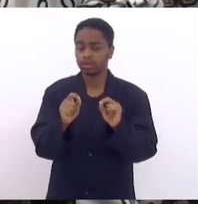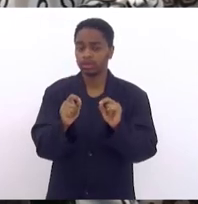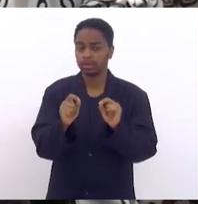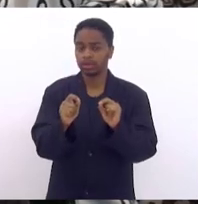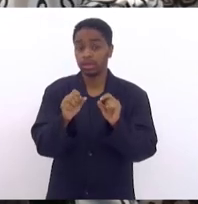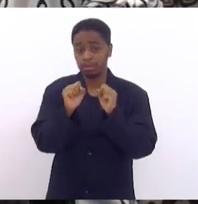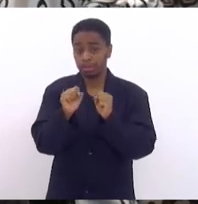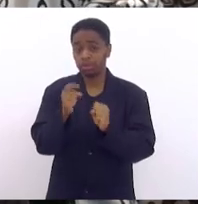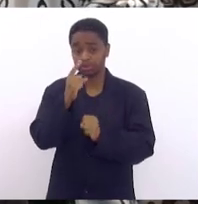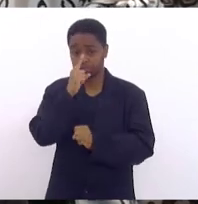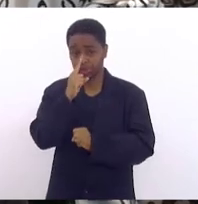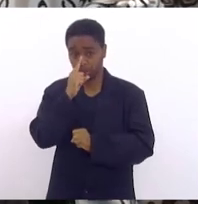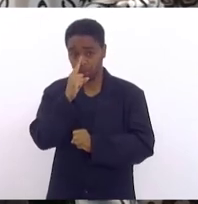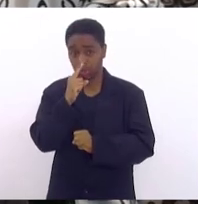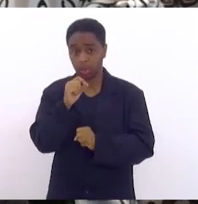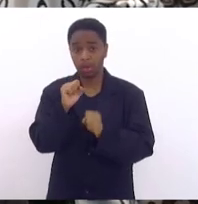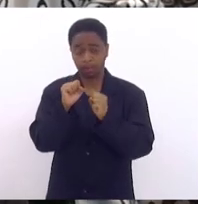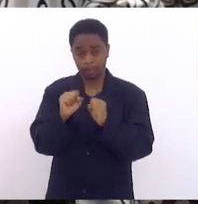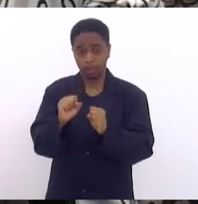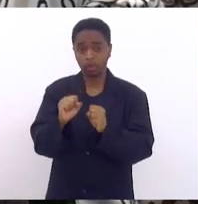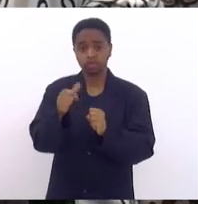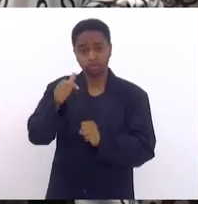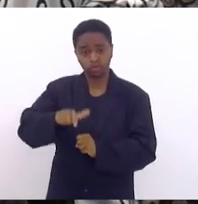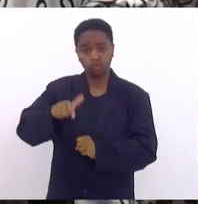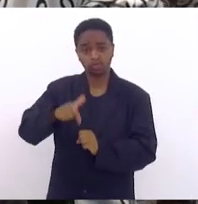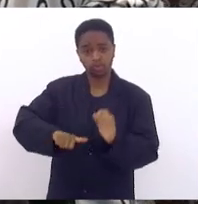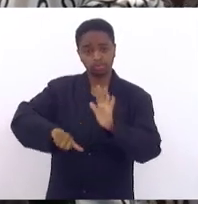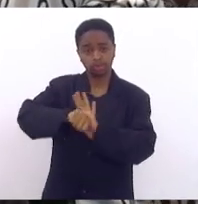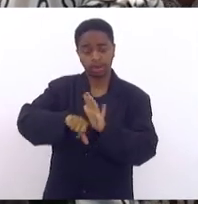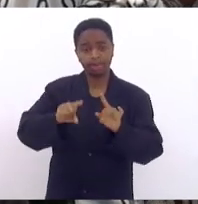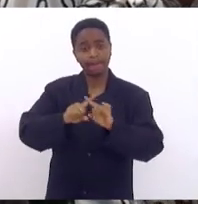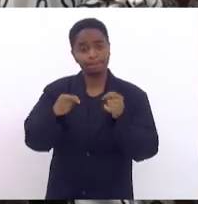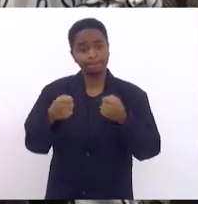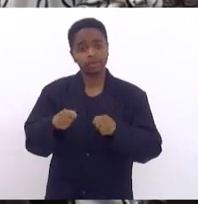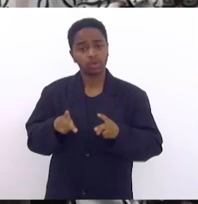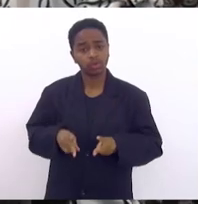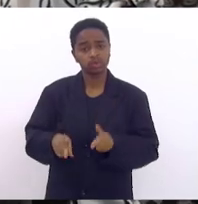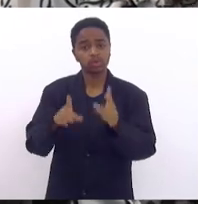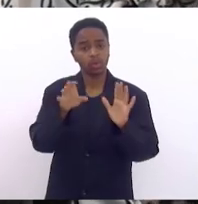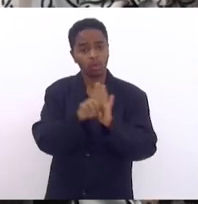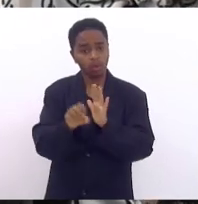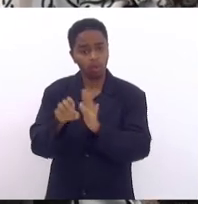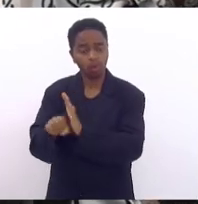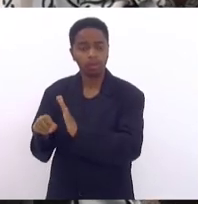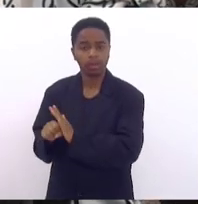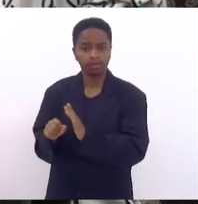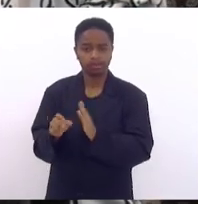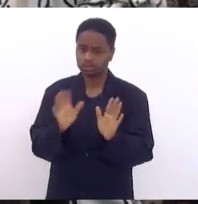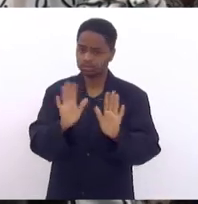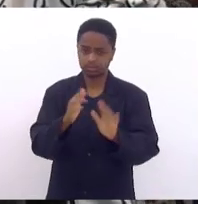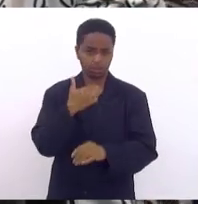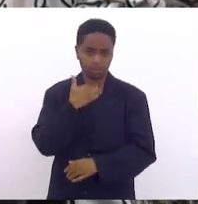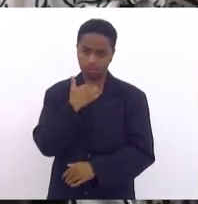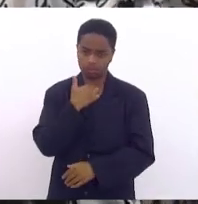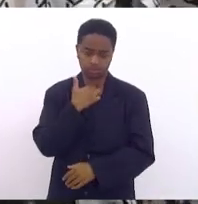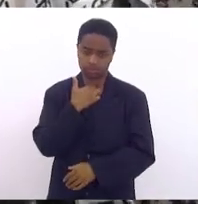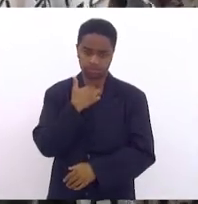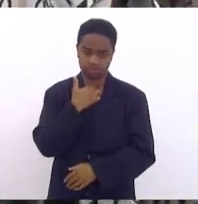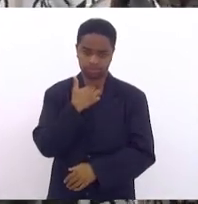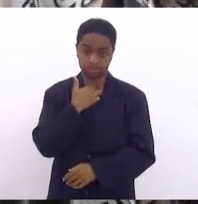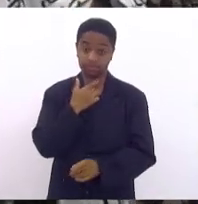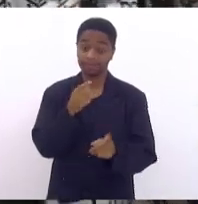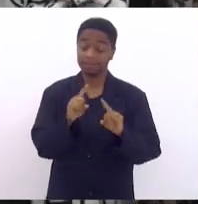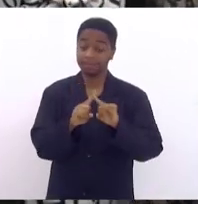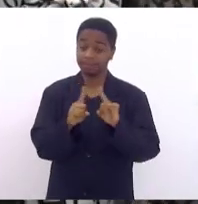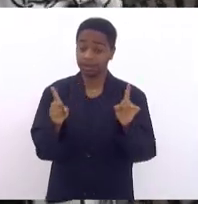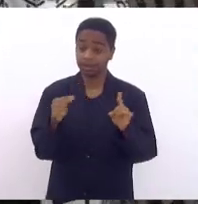ser muito perigoso, pode ser muito reincidente, tem que continuar roubando, assaltando, fazendo o diabo. Não pode, não pode. Agora,